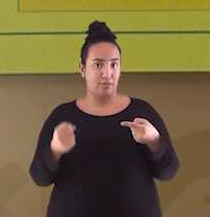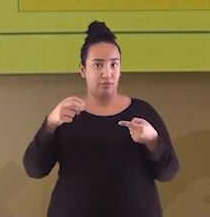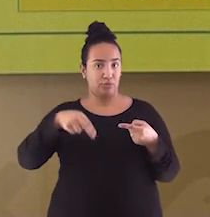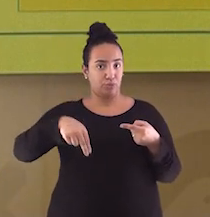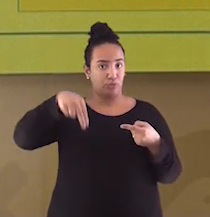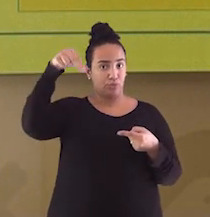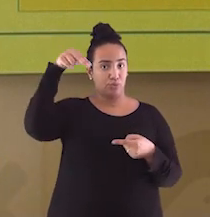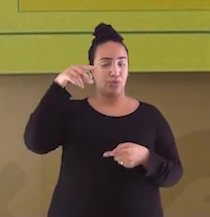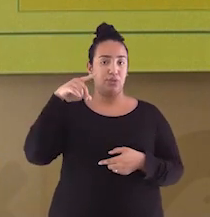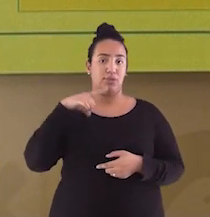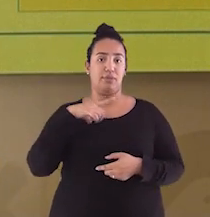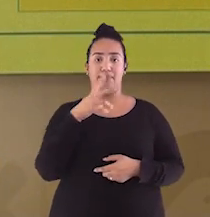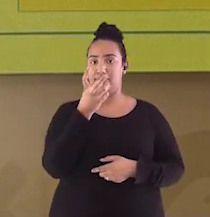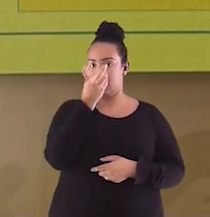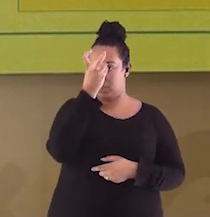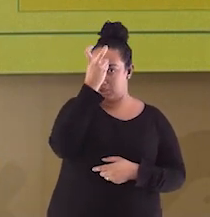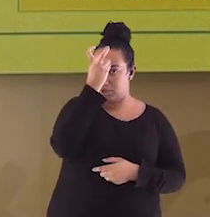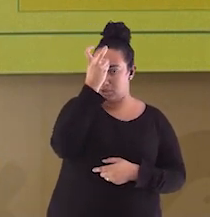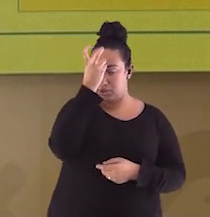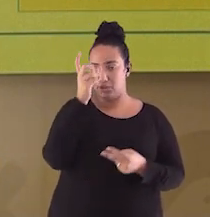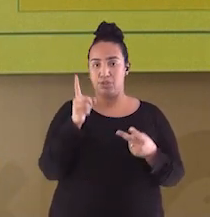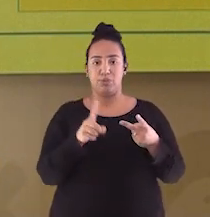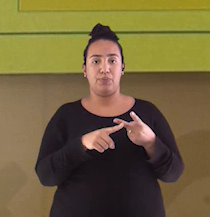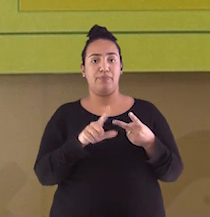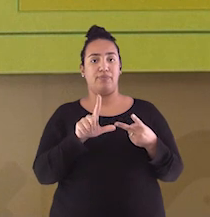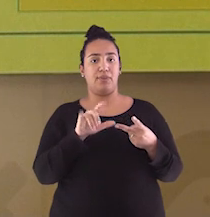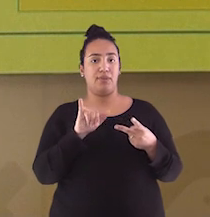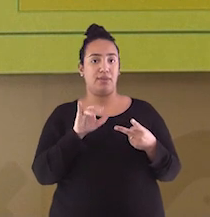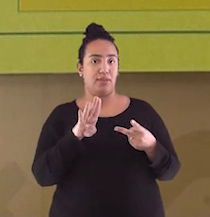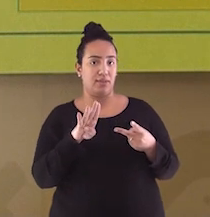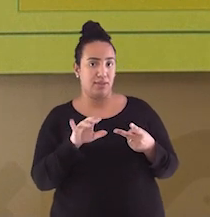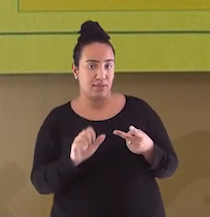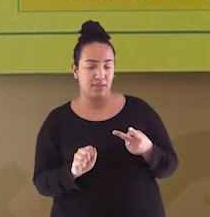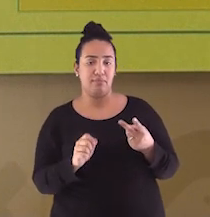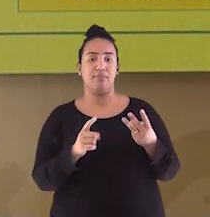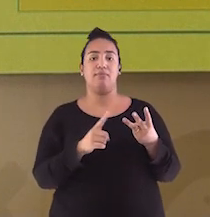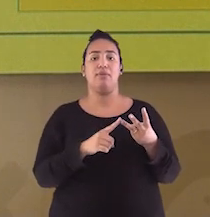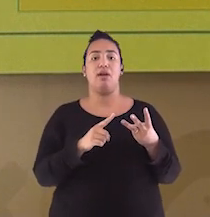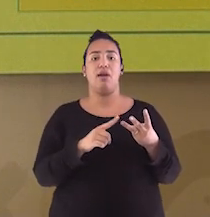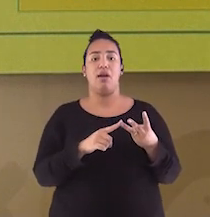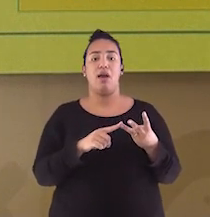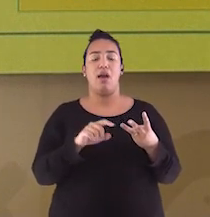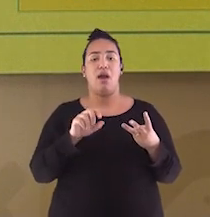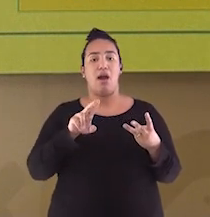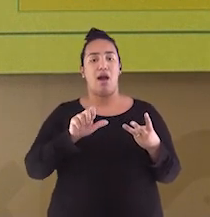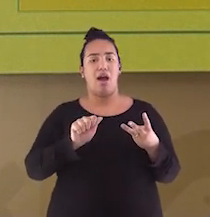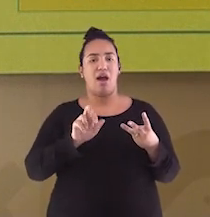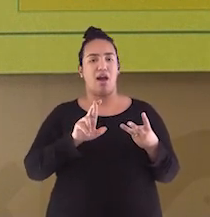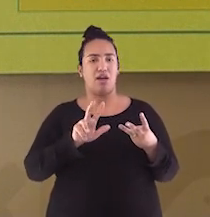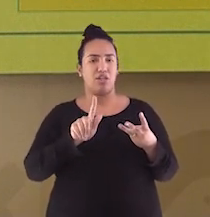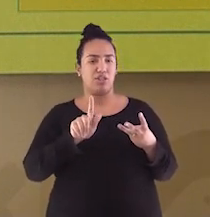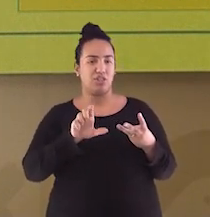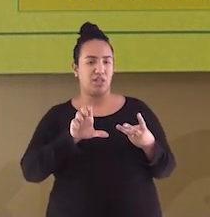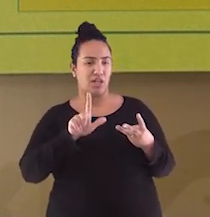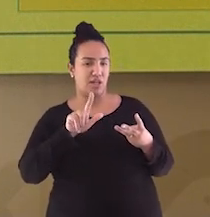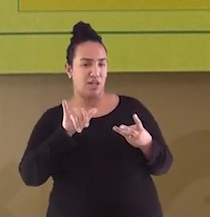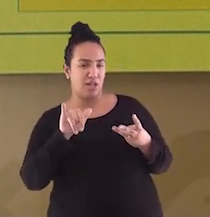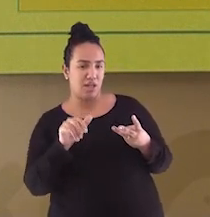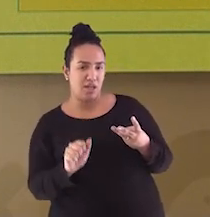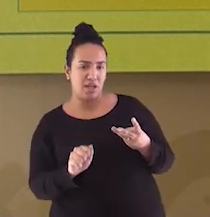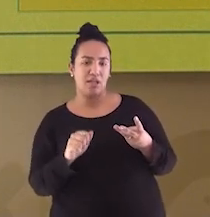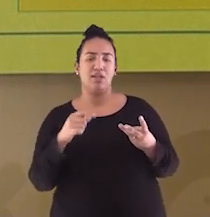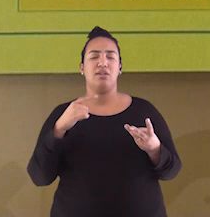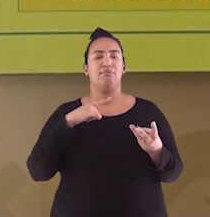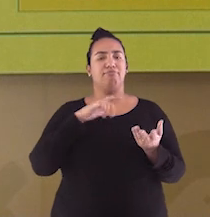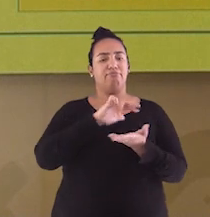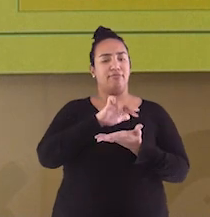por Egito, Líbia, Tunísia, Argélia, Marrocos, Saara Ocidental e Sudão.